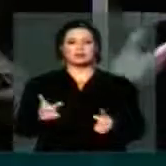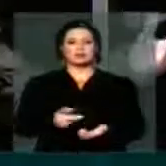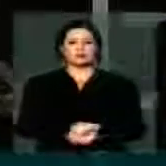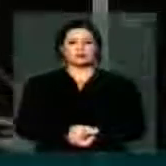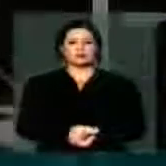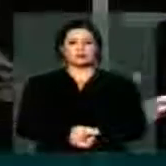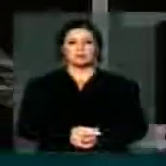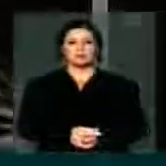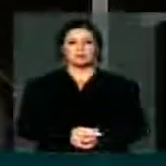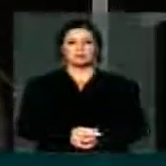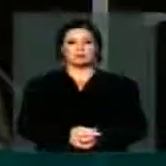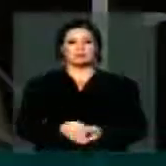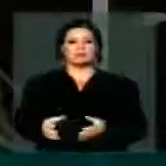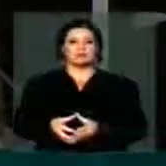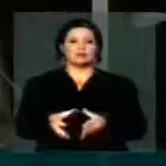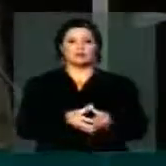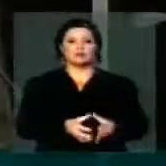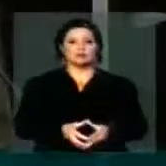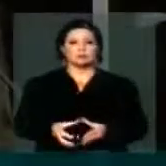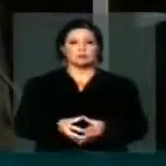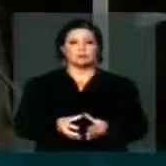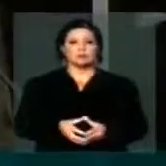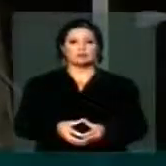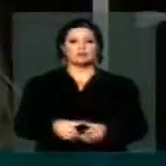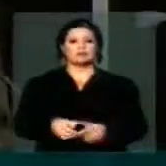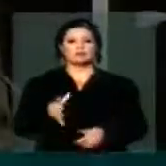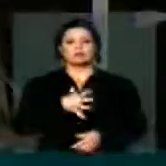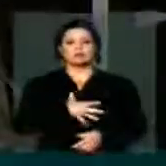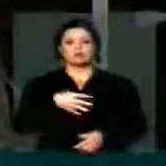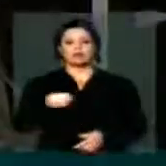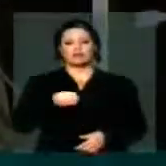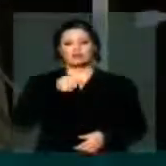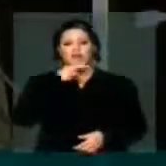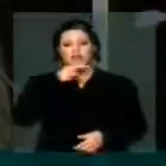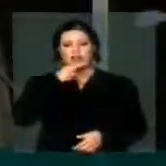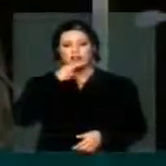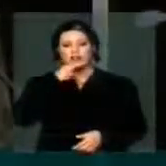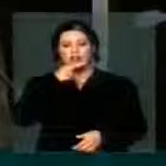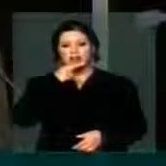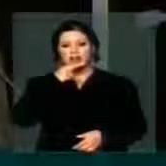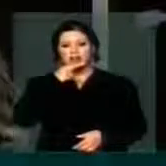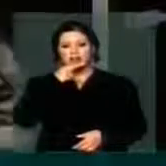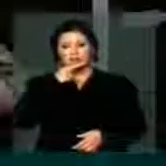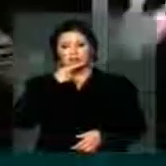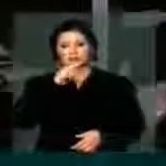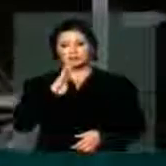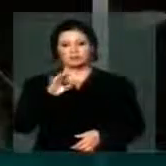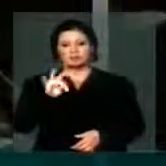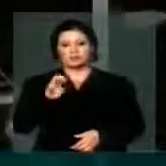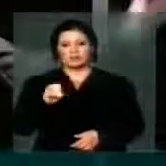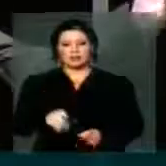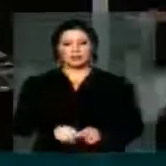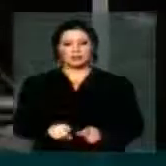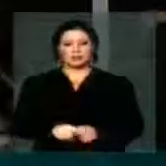praticado e que somente esse parlamento seja feito por filhos, neto, bisneto, trineto